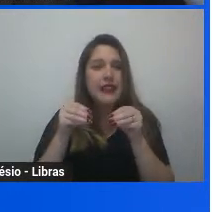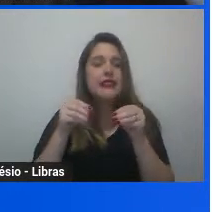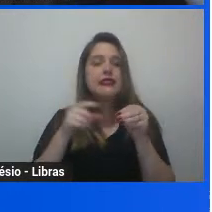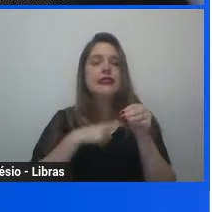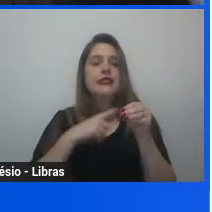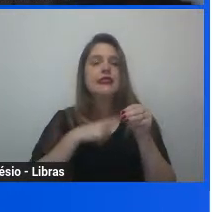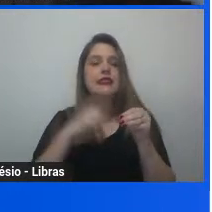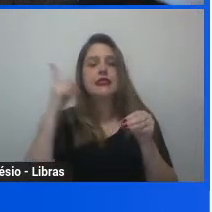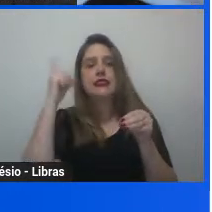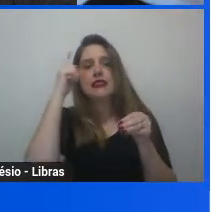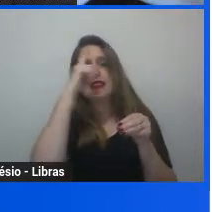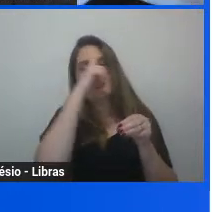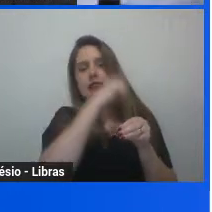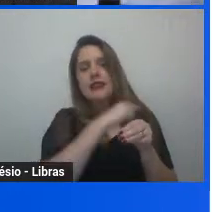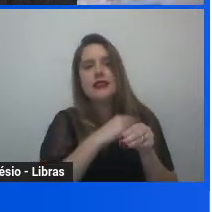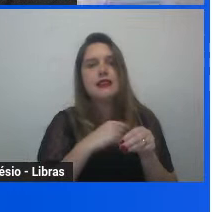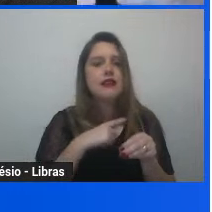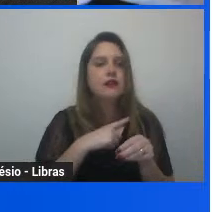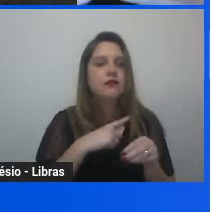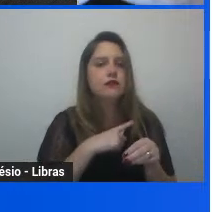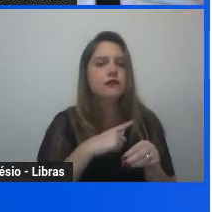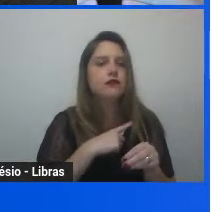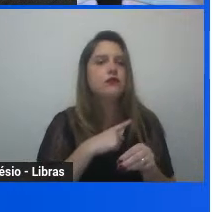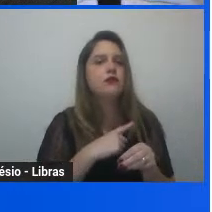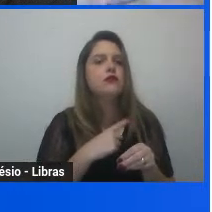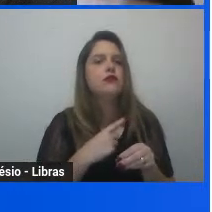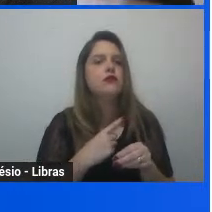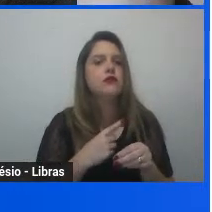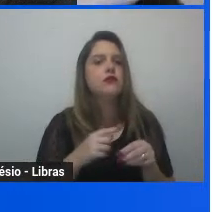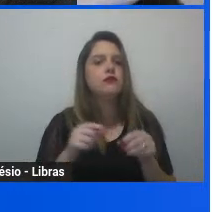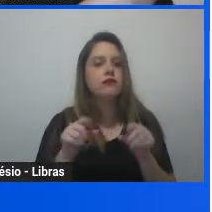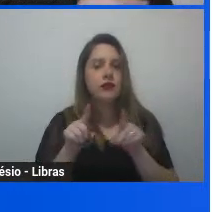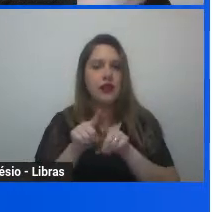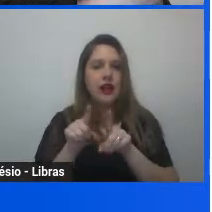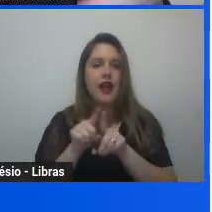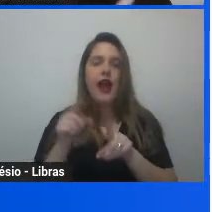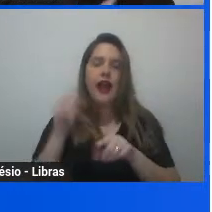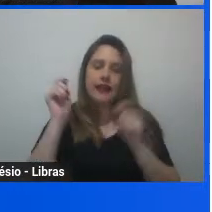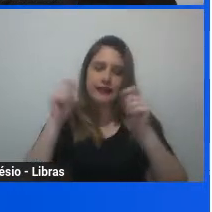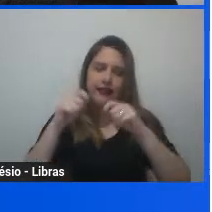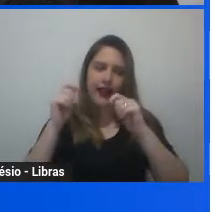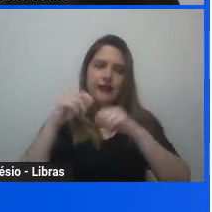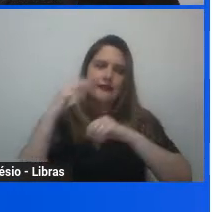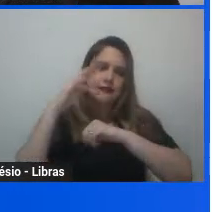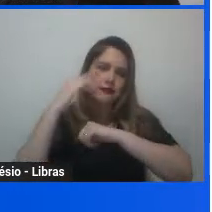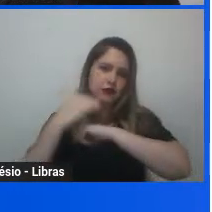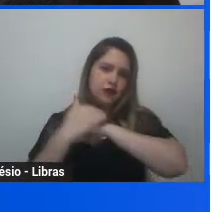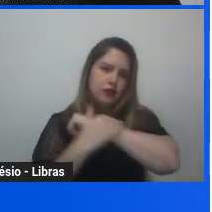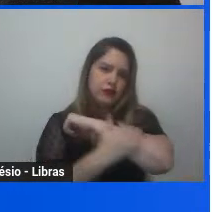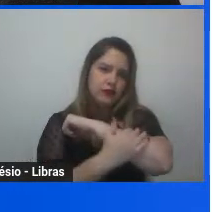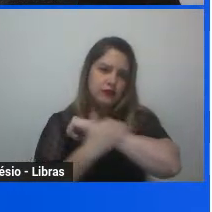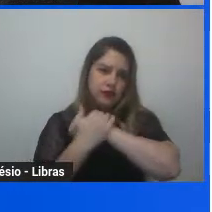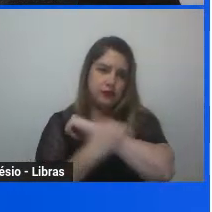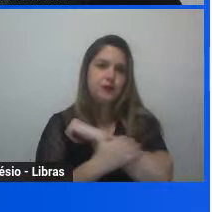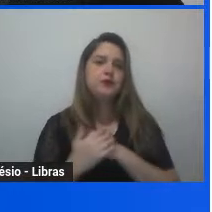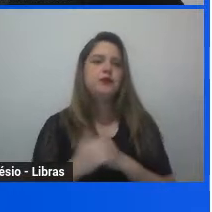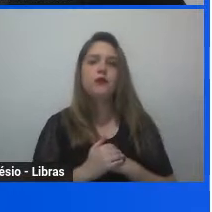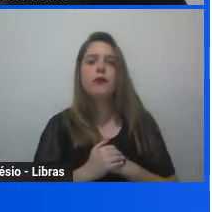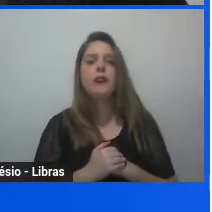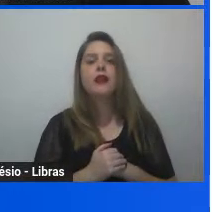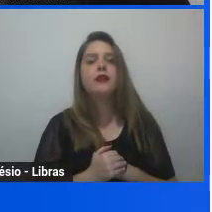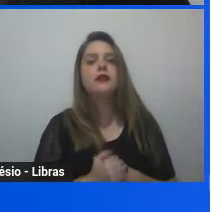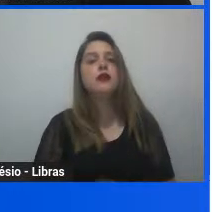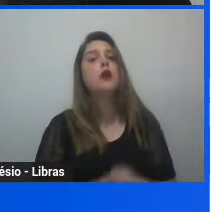ele empurra o músculo, ele empurra a pele. E aí dá esta deformidade. Pode